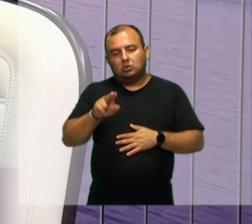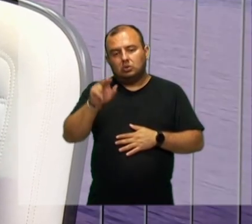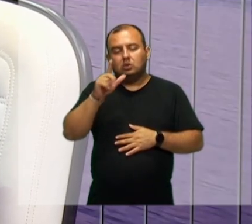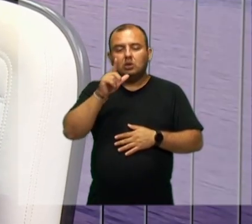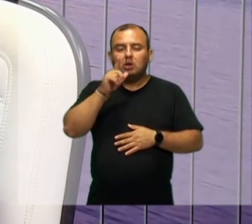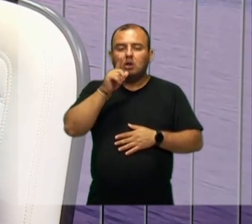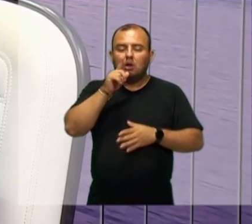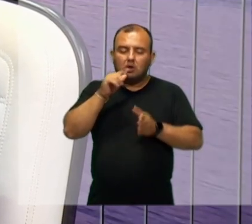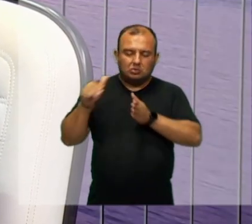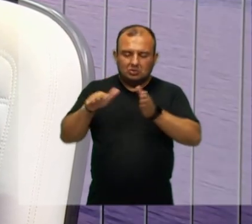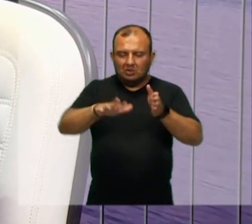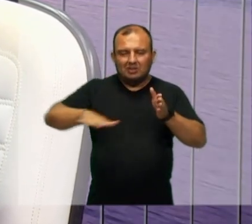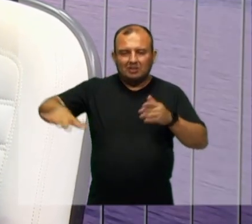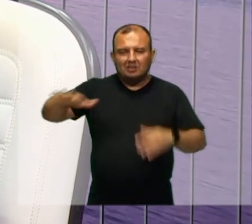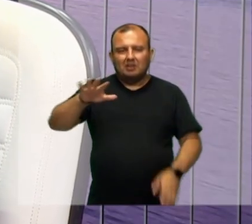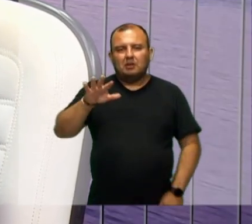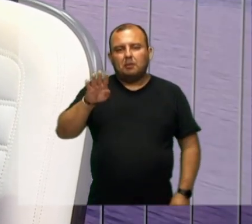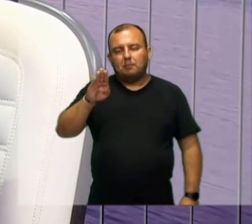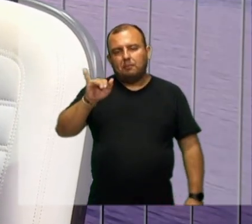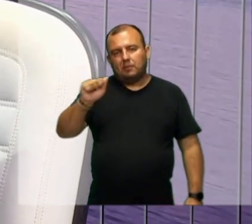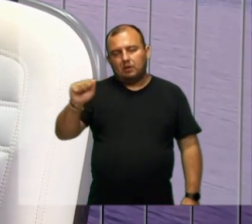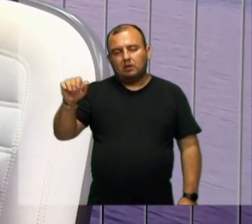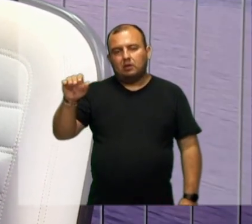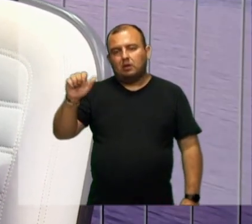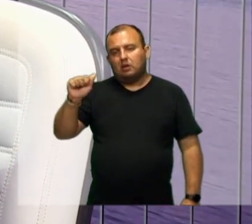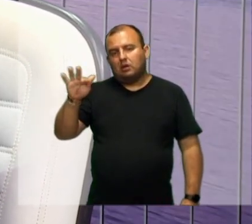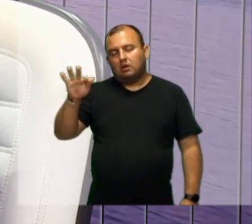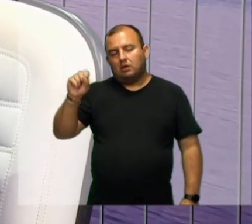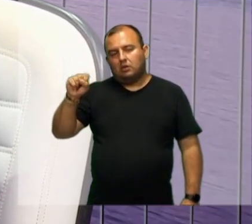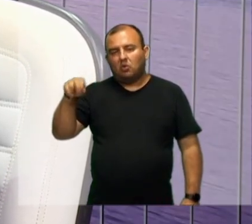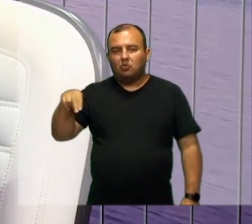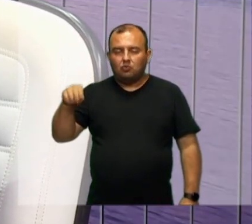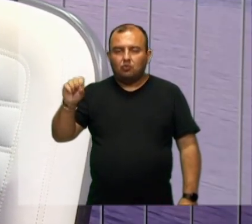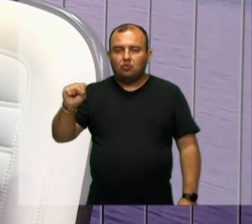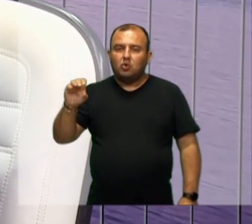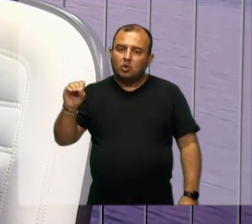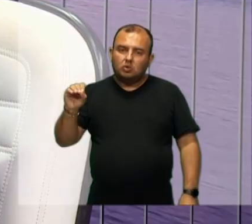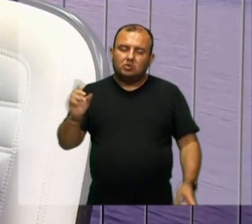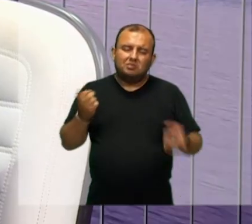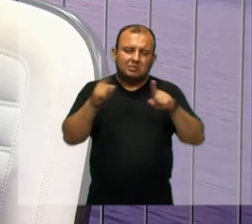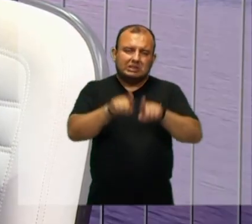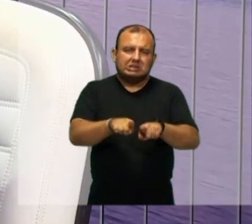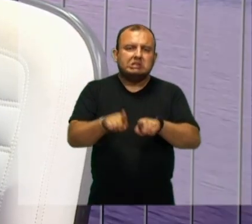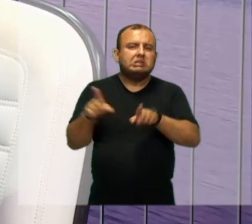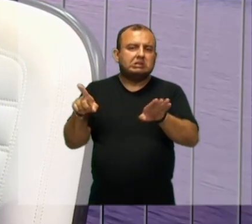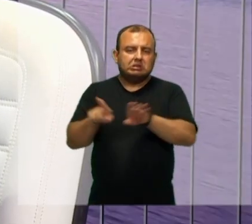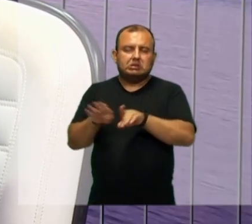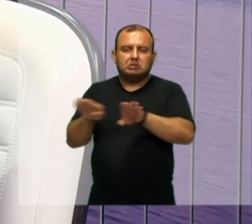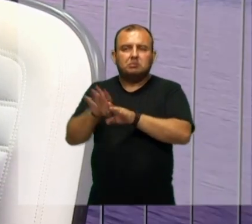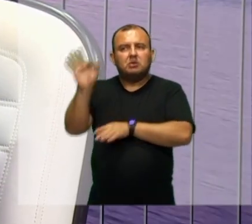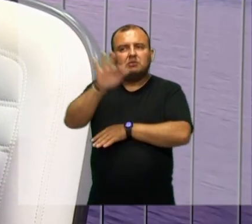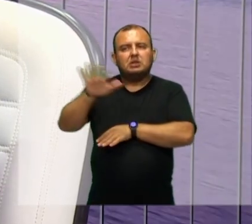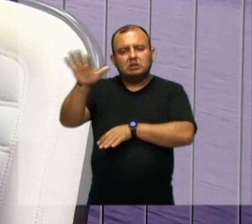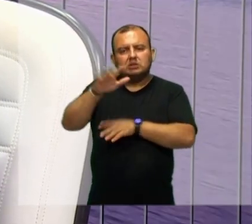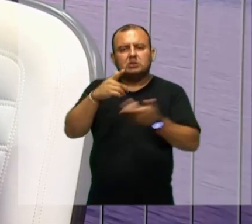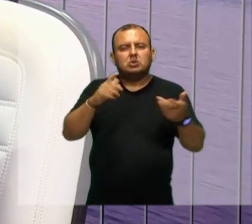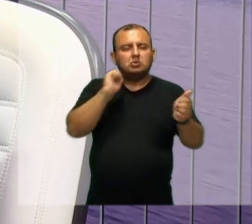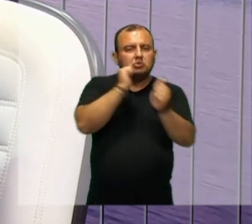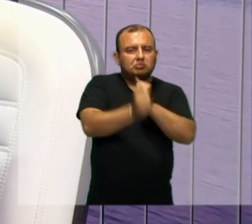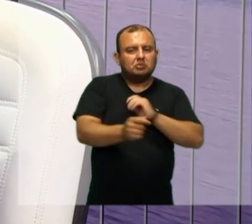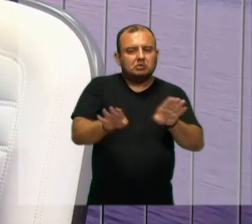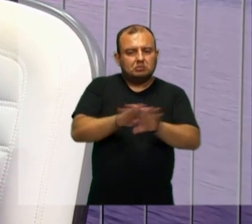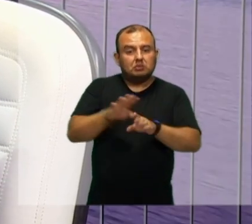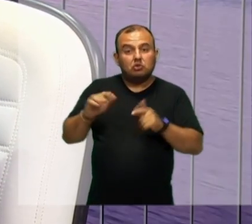Fansuípel, a estrutura que temos hoje lá da ANE, as parcerias com a Fundação de Esportes e com a Confederação Brasileira. E aí eu